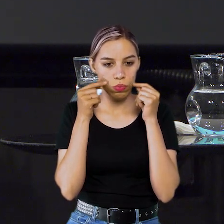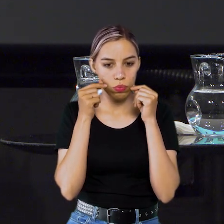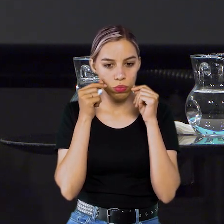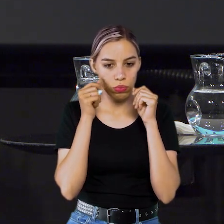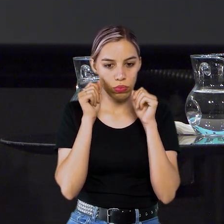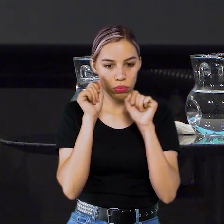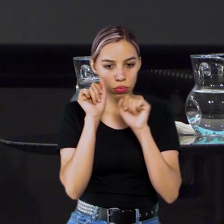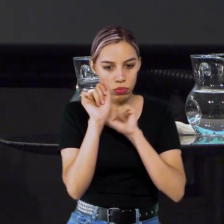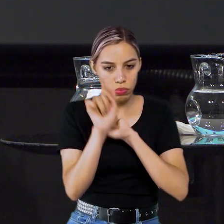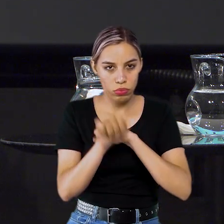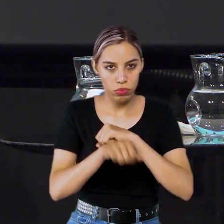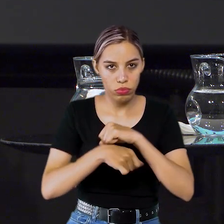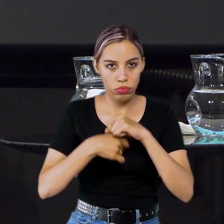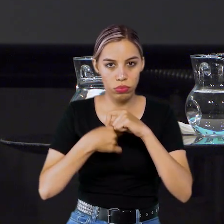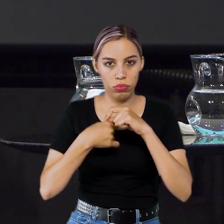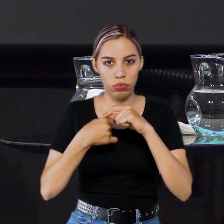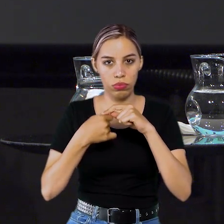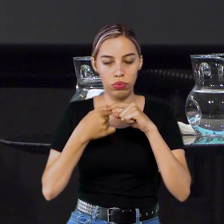morcego.